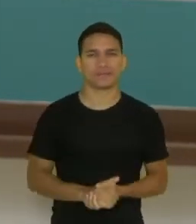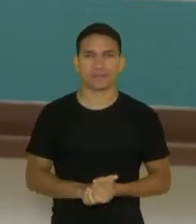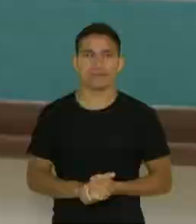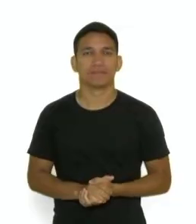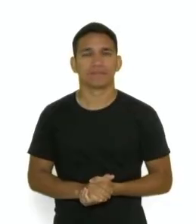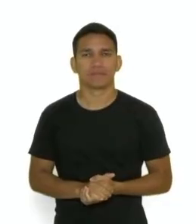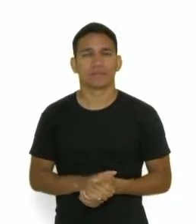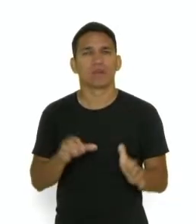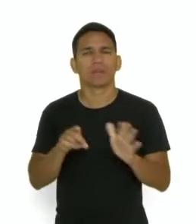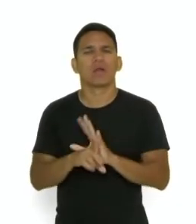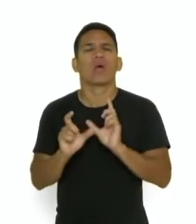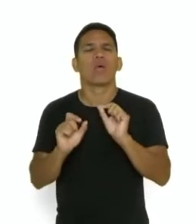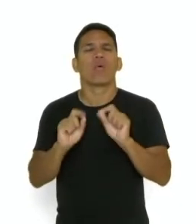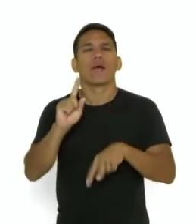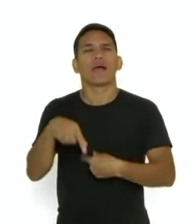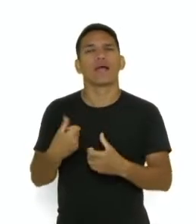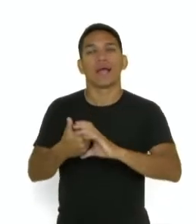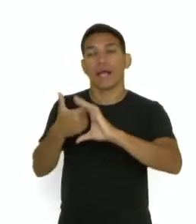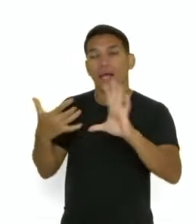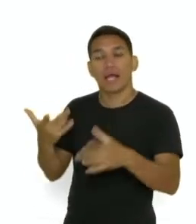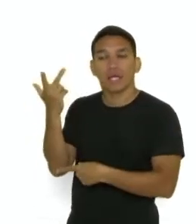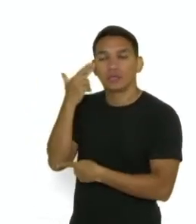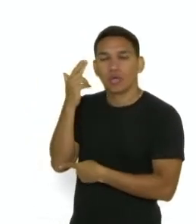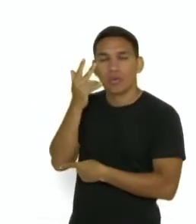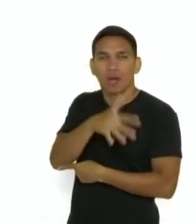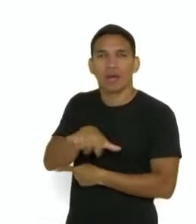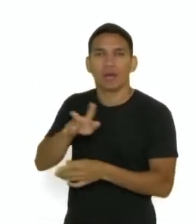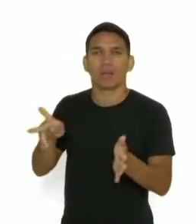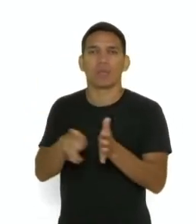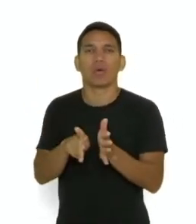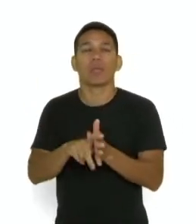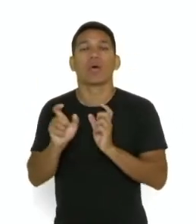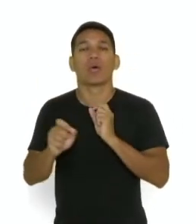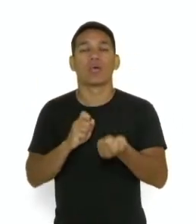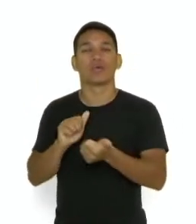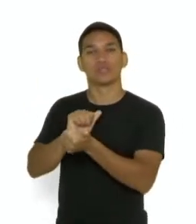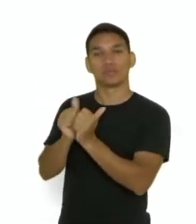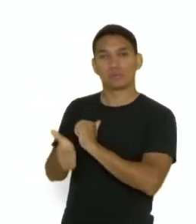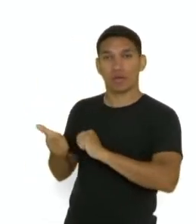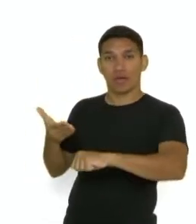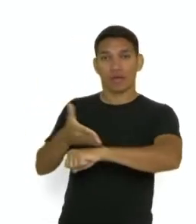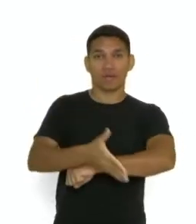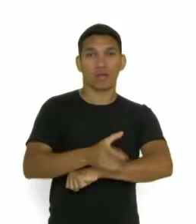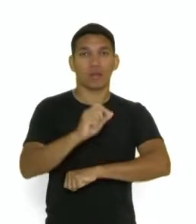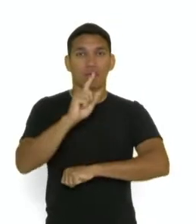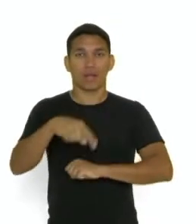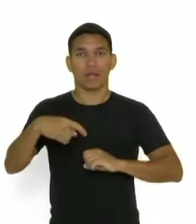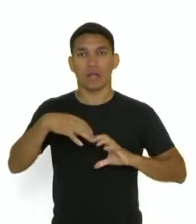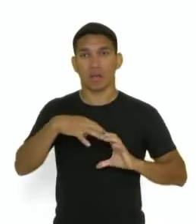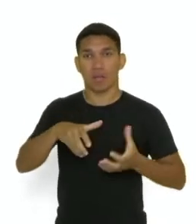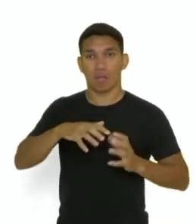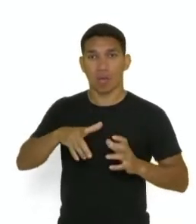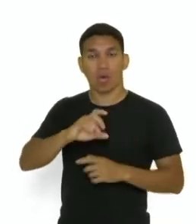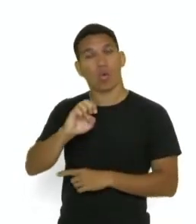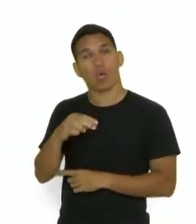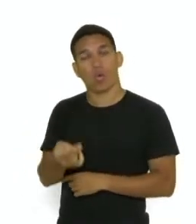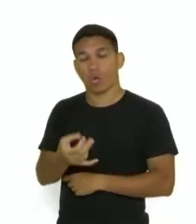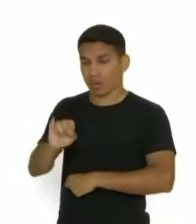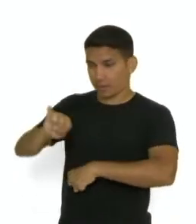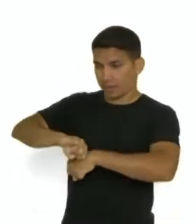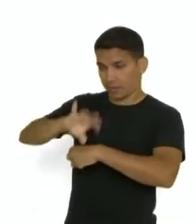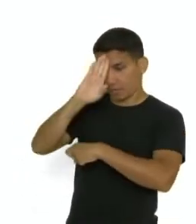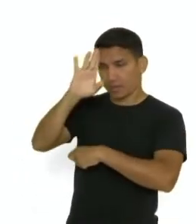Quais são as características comuns a esses esportes de invasão então a bola ou um implemento Central né